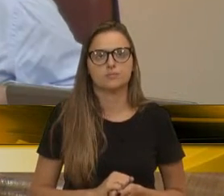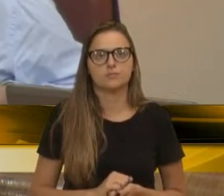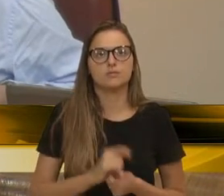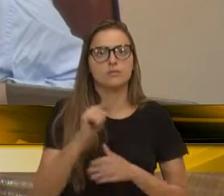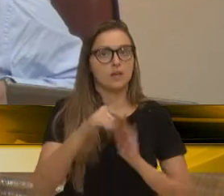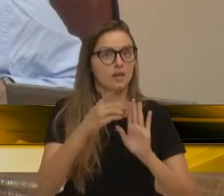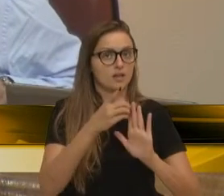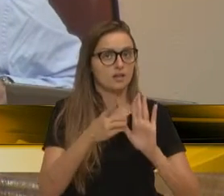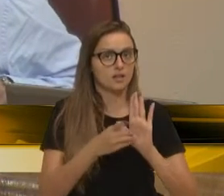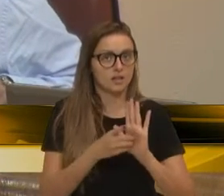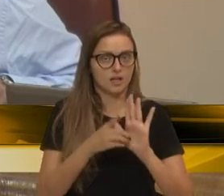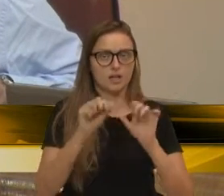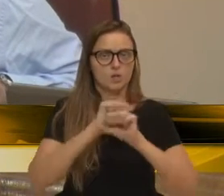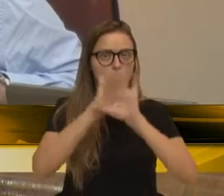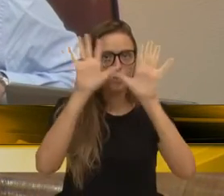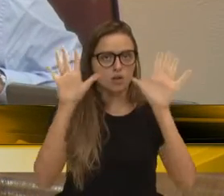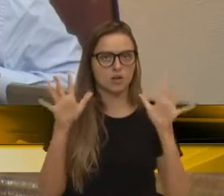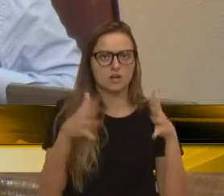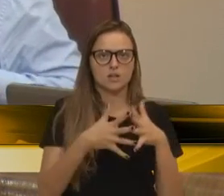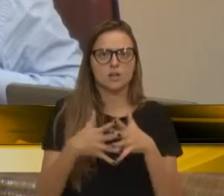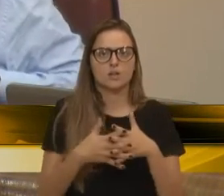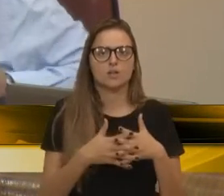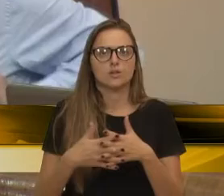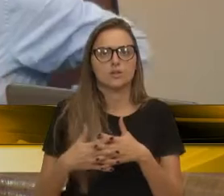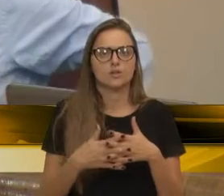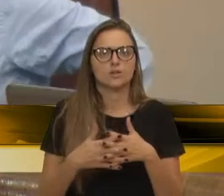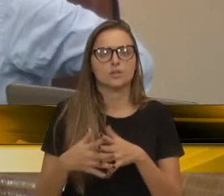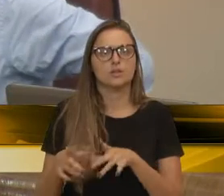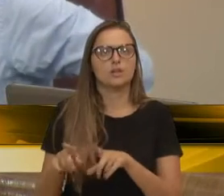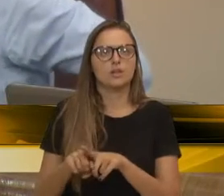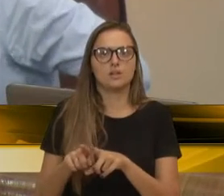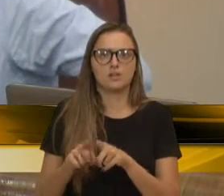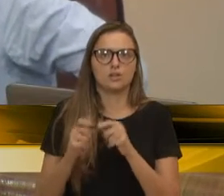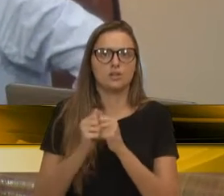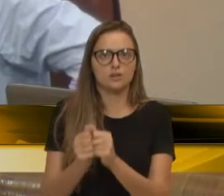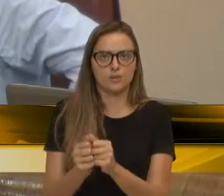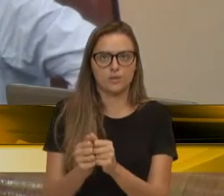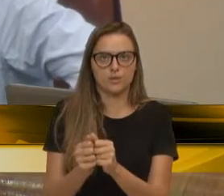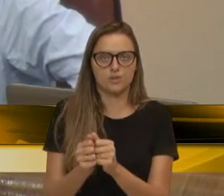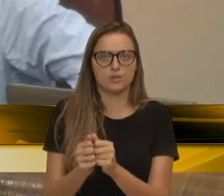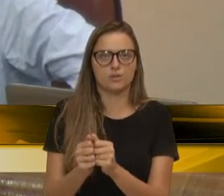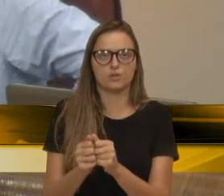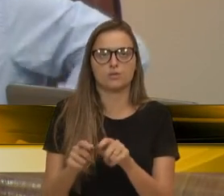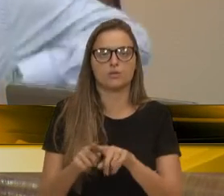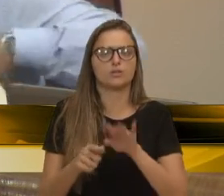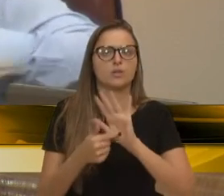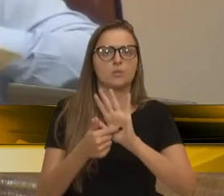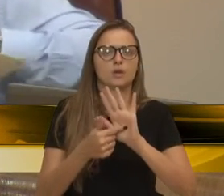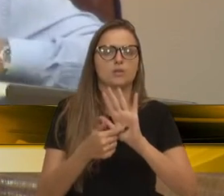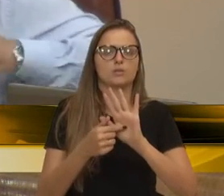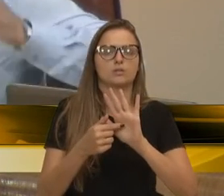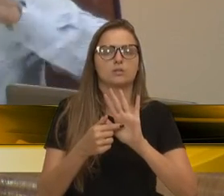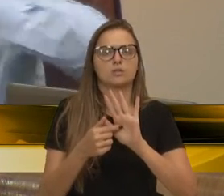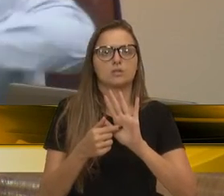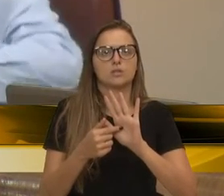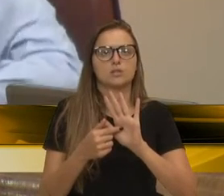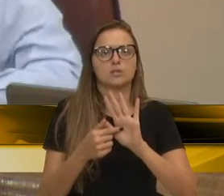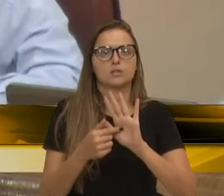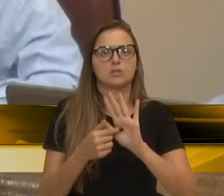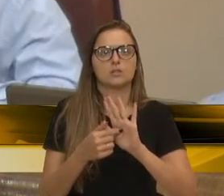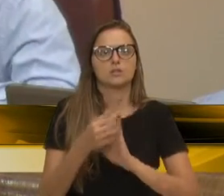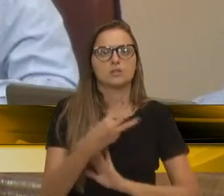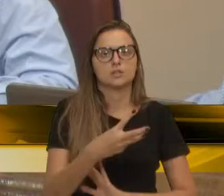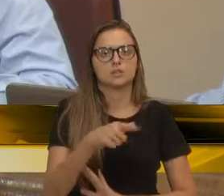é decreto emitido a ordem conflitante é um código de postura e homicídio a lei complementar número 3 mil que via número